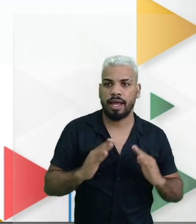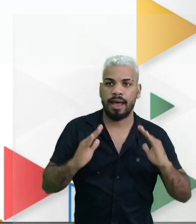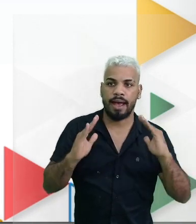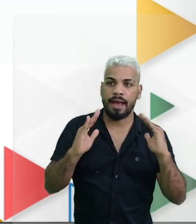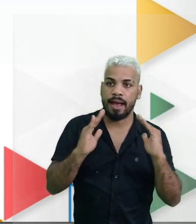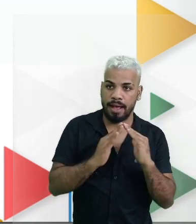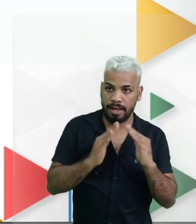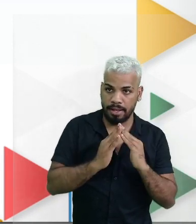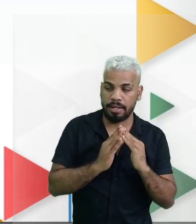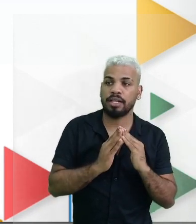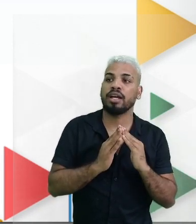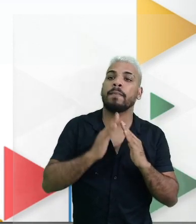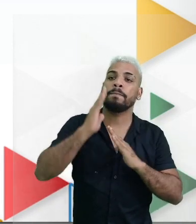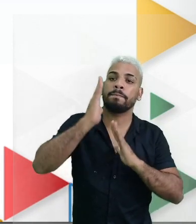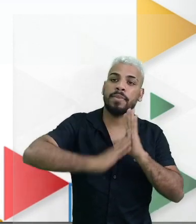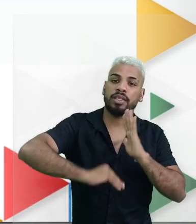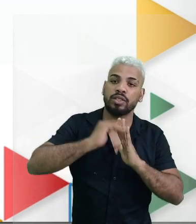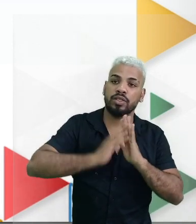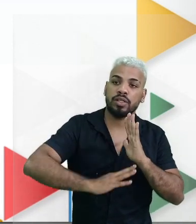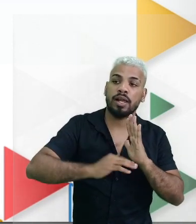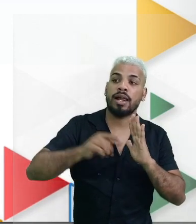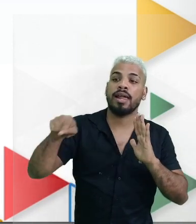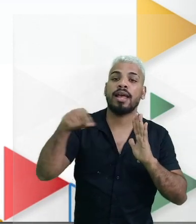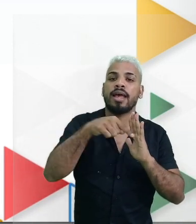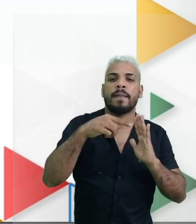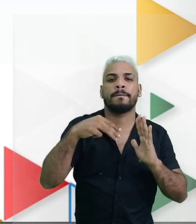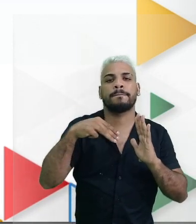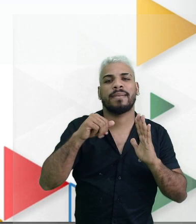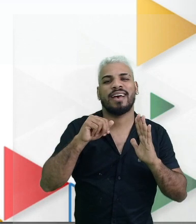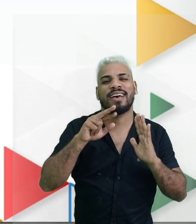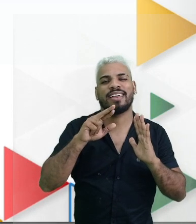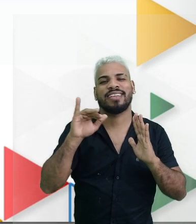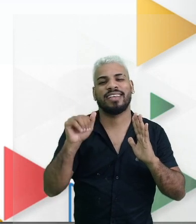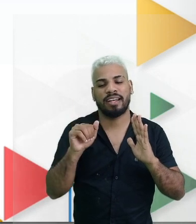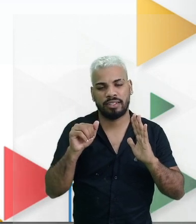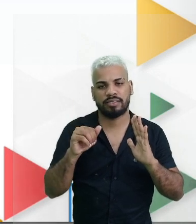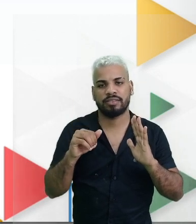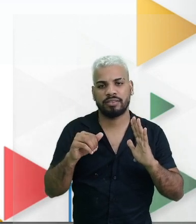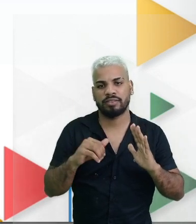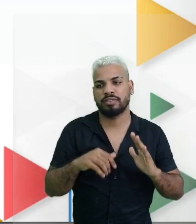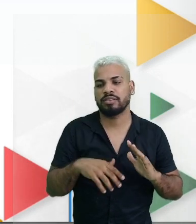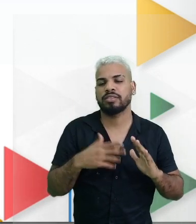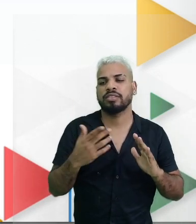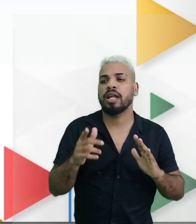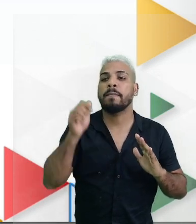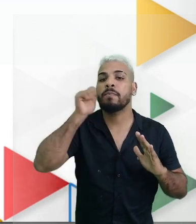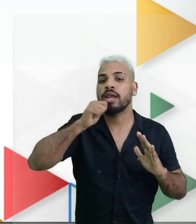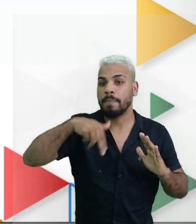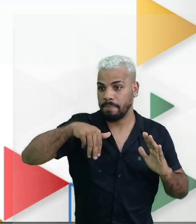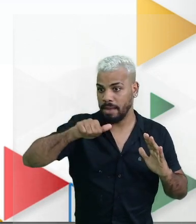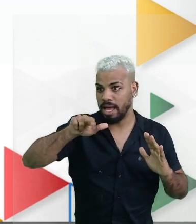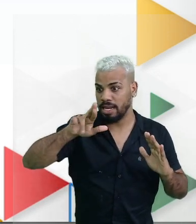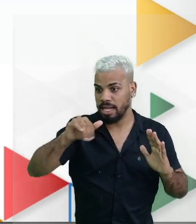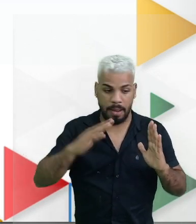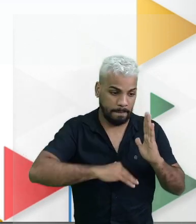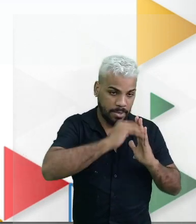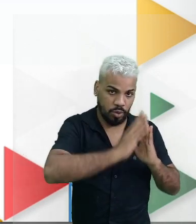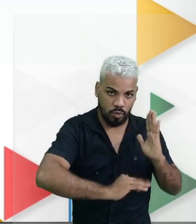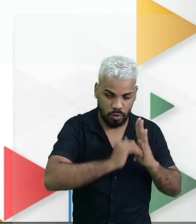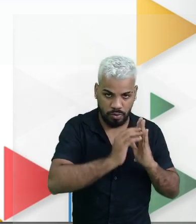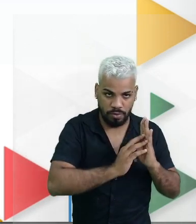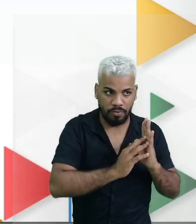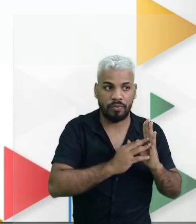casa foi pintada por Maria. Quando falamos a casa foi pintada por Maria, esse por Maria é o que